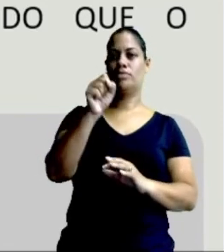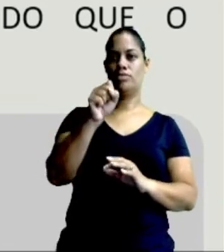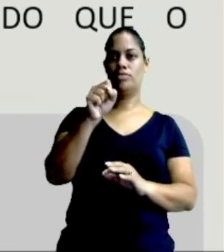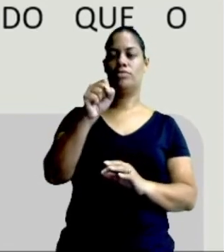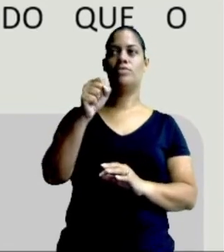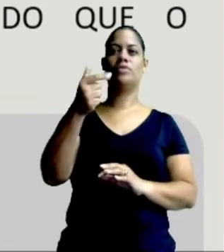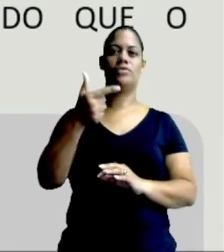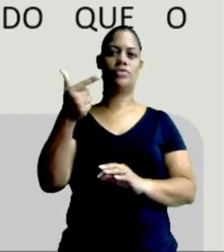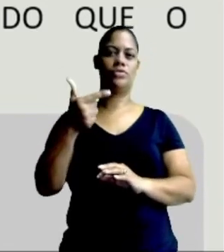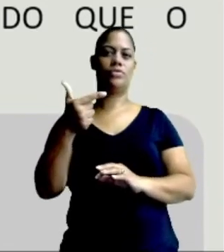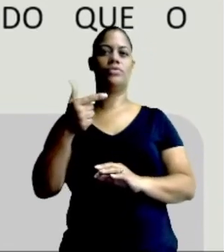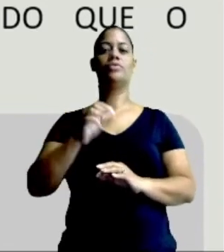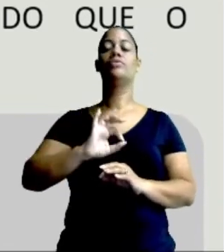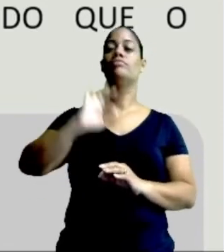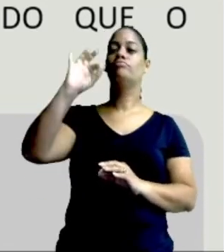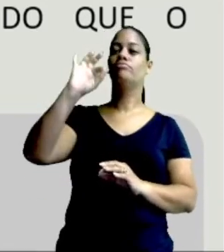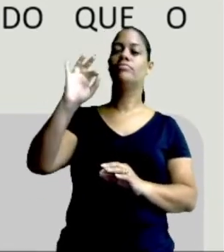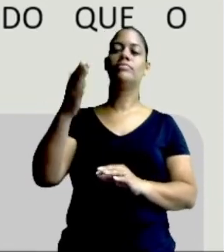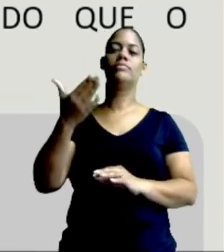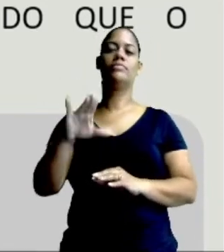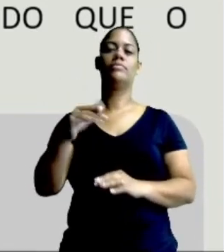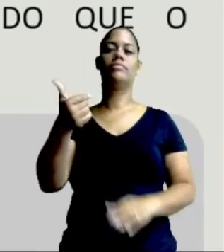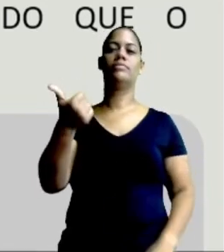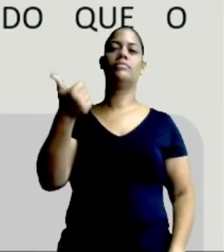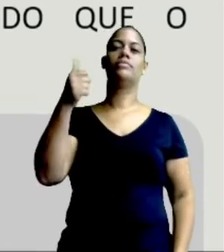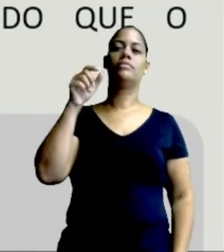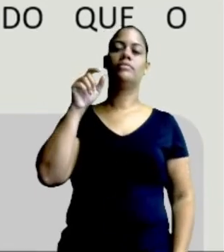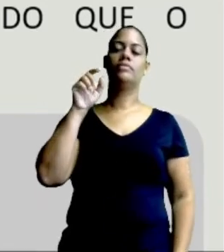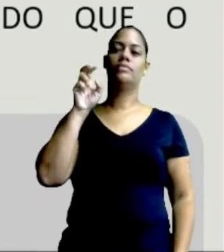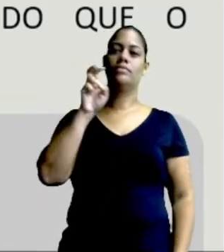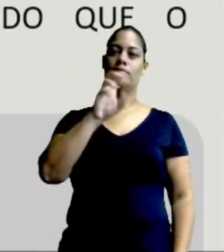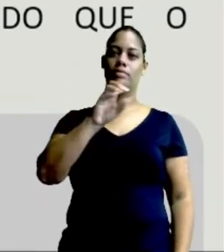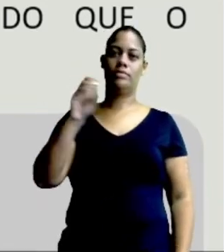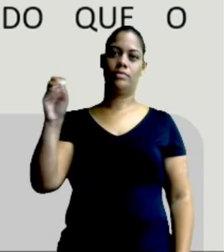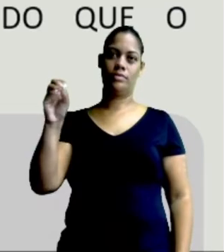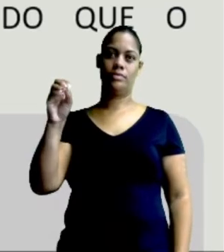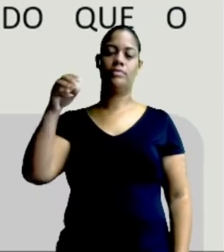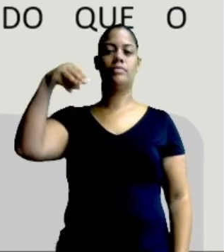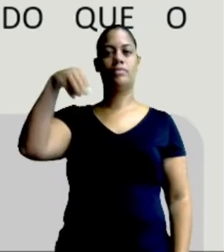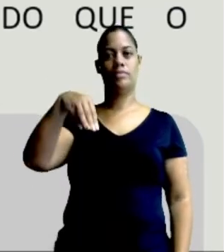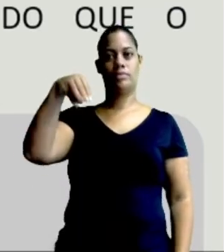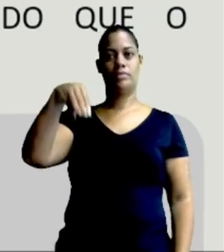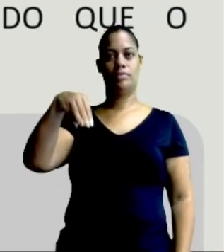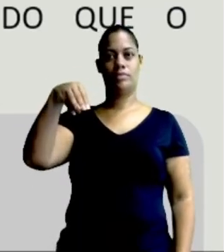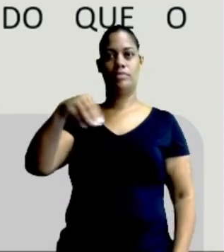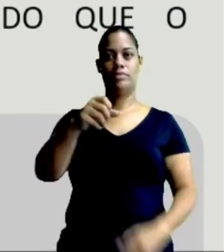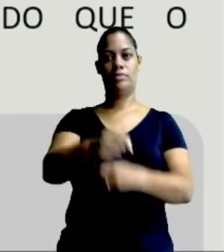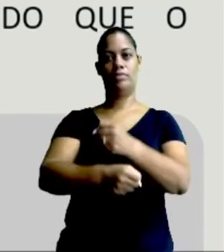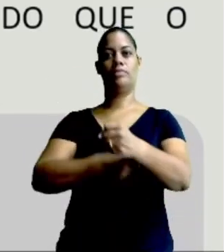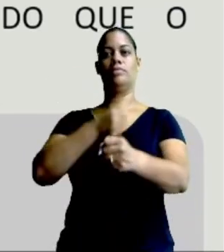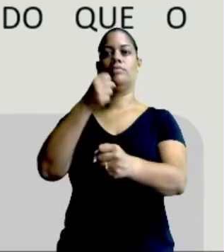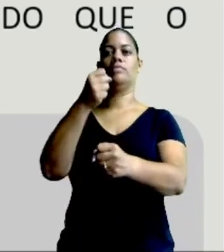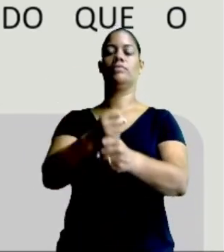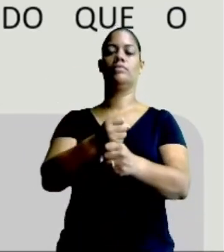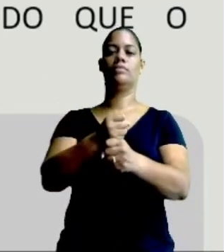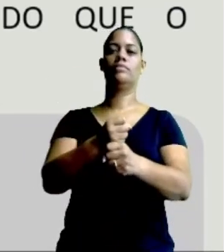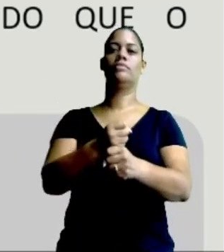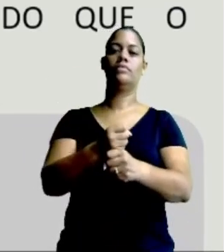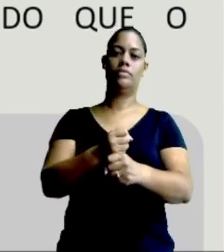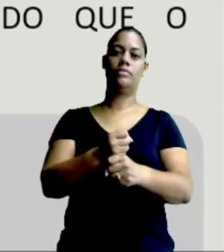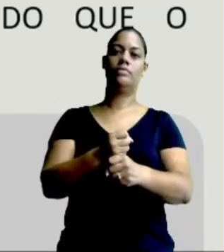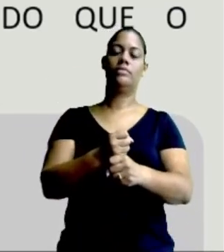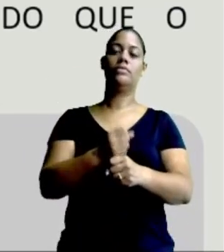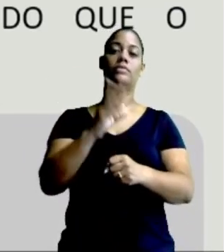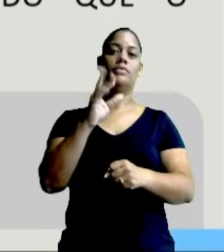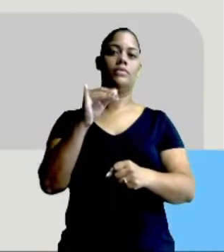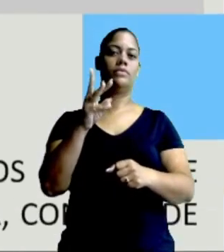Celsius e a média pluviométrica entre 1.500 e 2.000 milímetros ao ano. É um clima menos úmido do que o